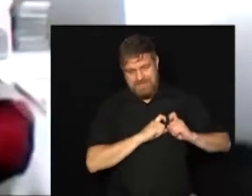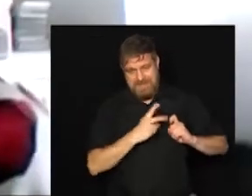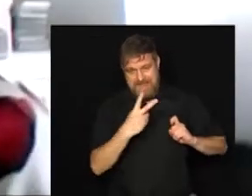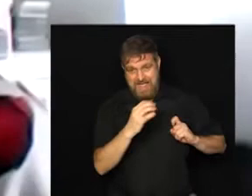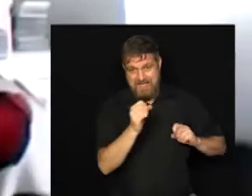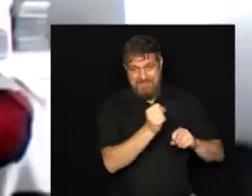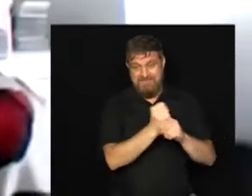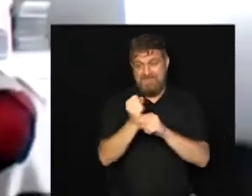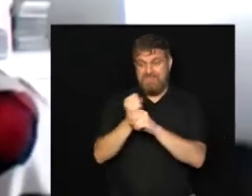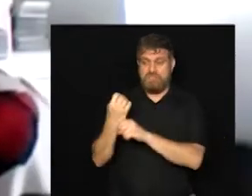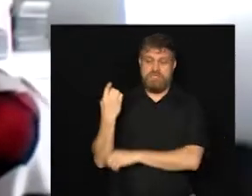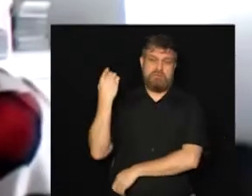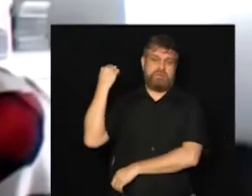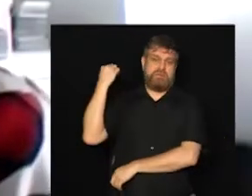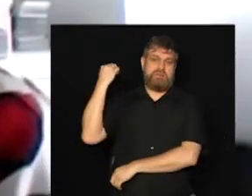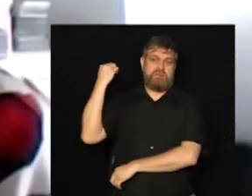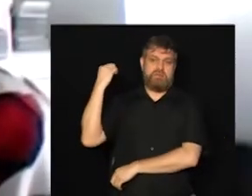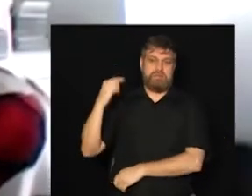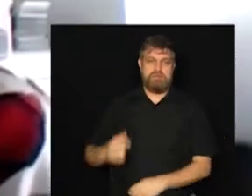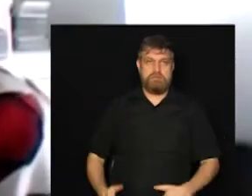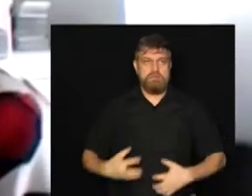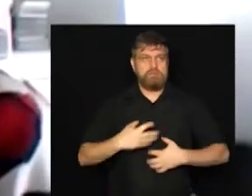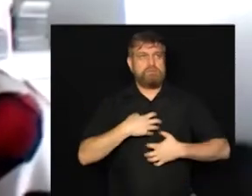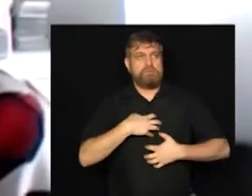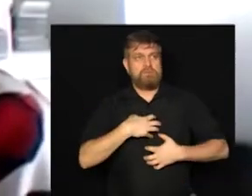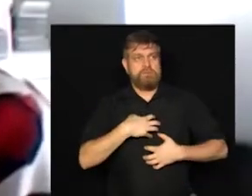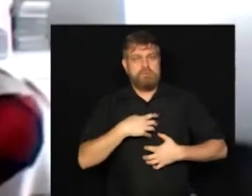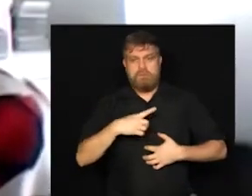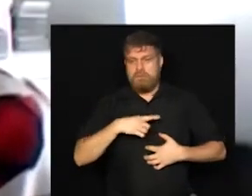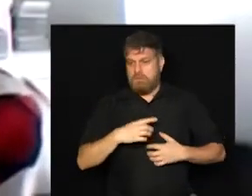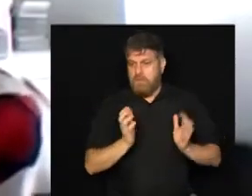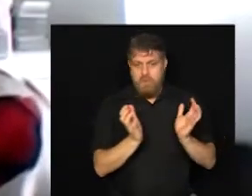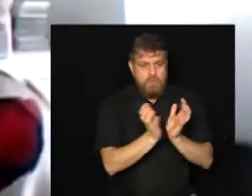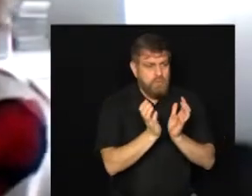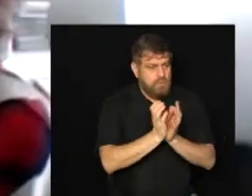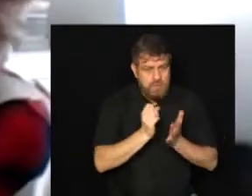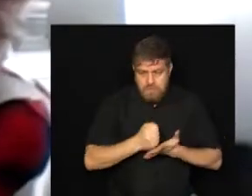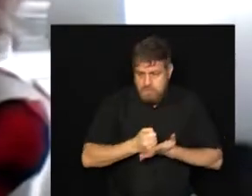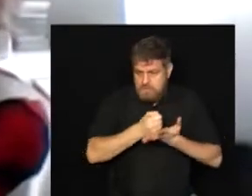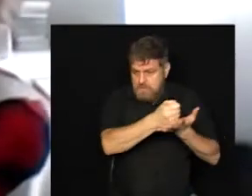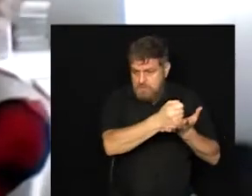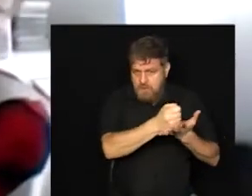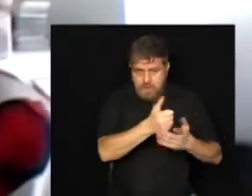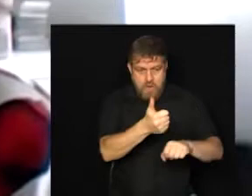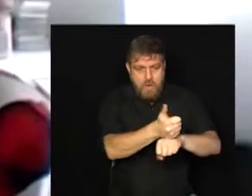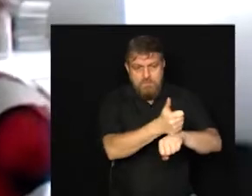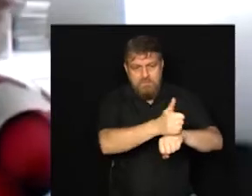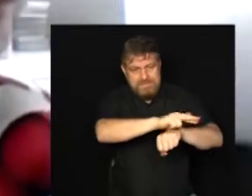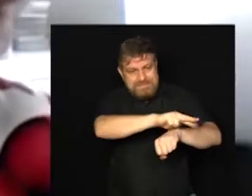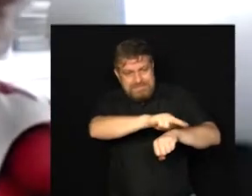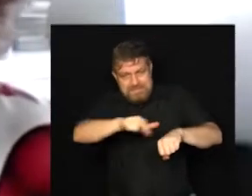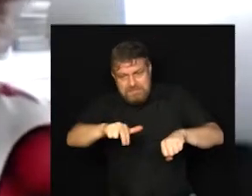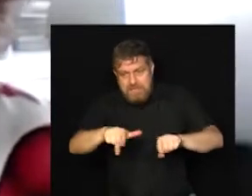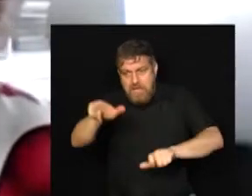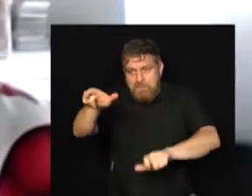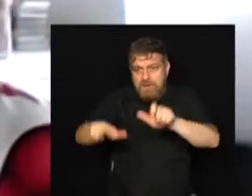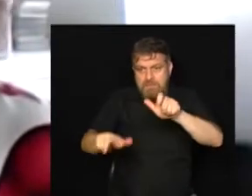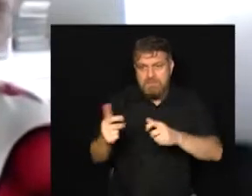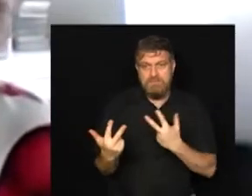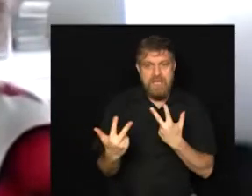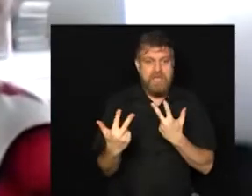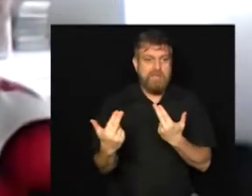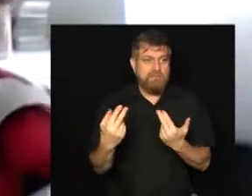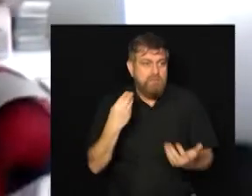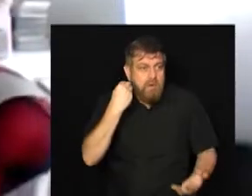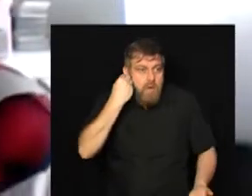anos atrás. E senti a necessidade de um grupo de apoio multidisciplinar para pacientes que estivessem passando por